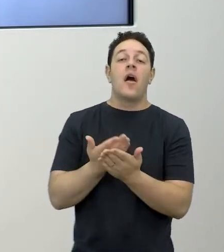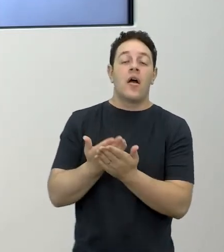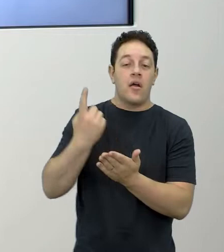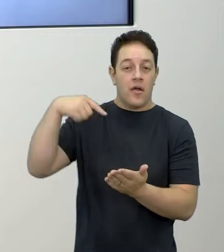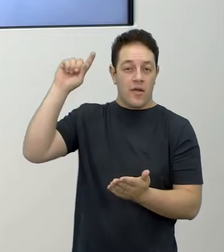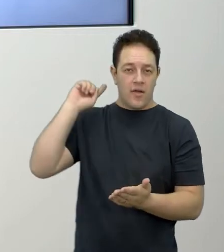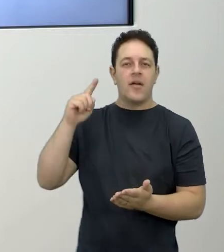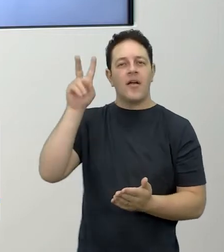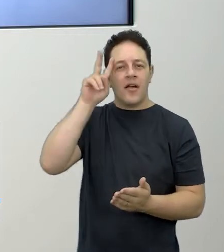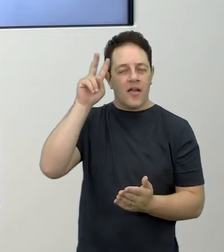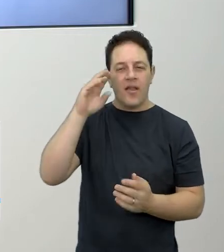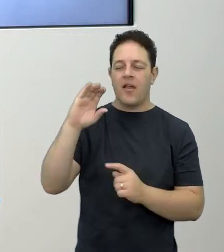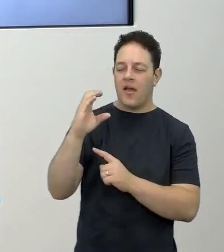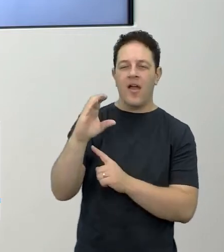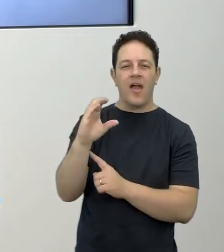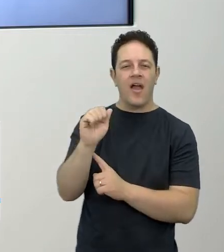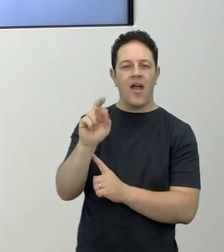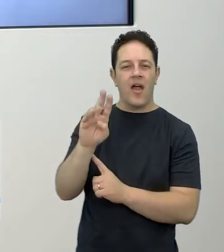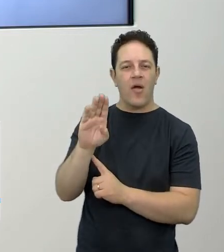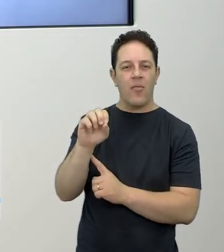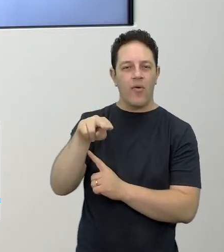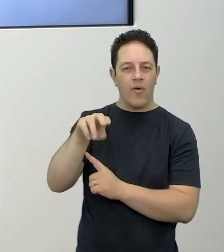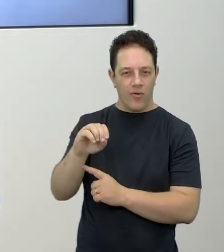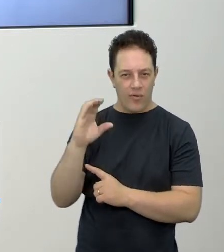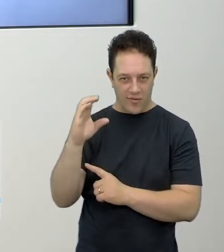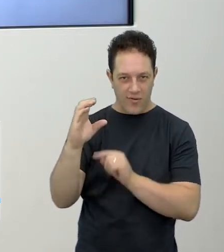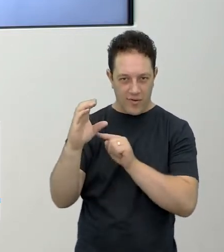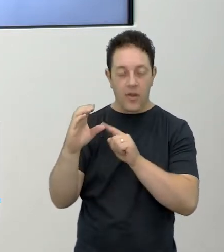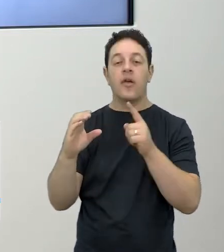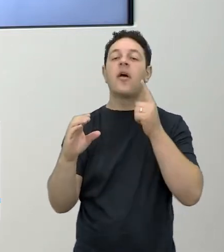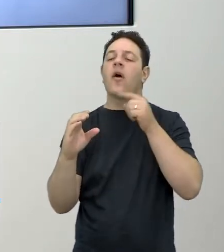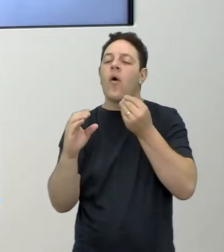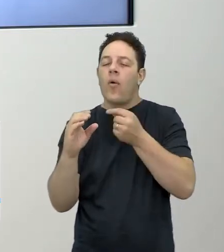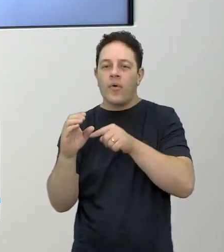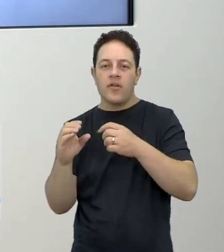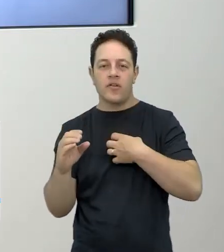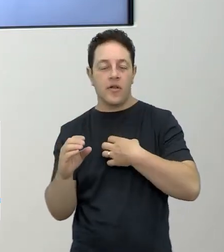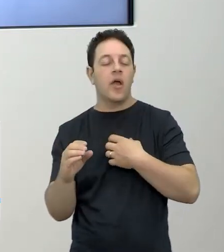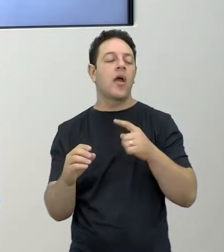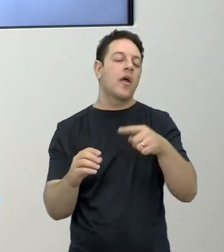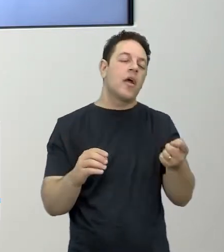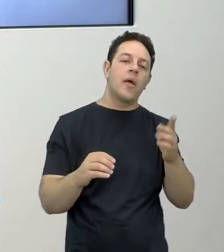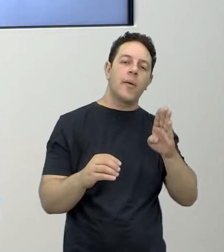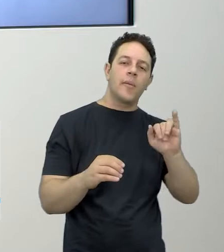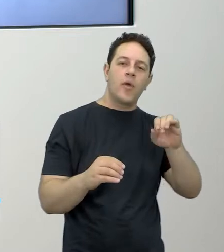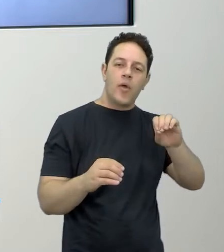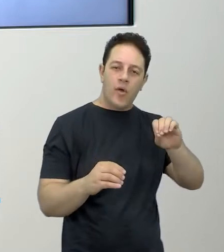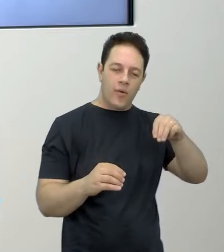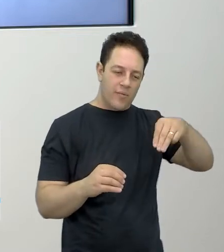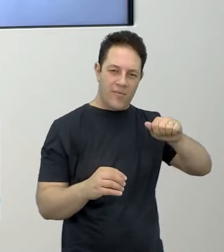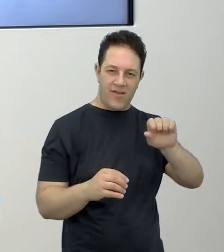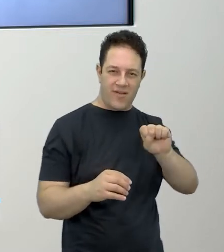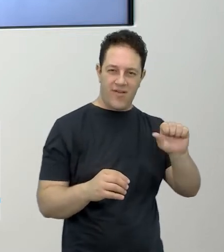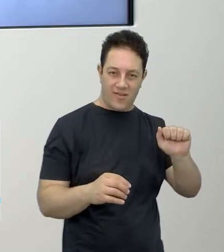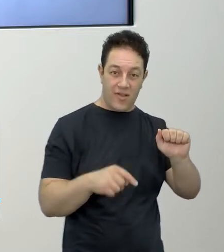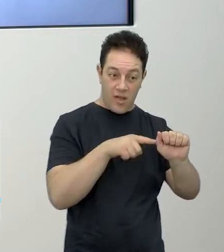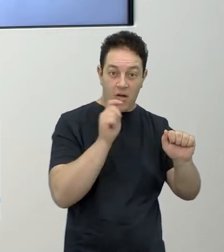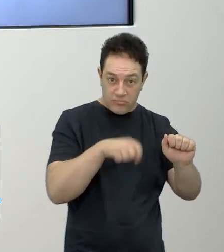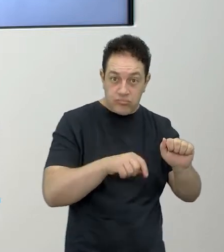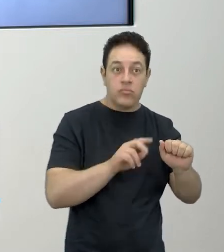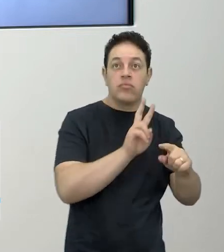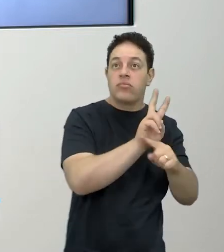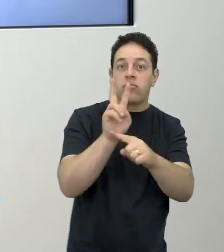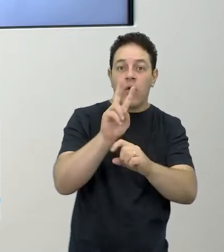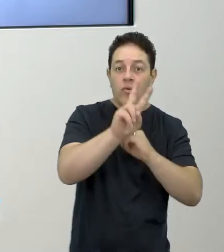do carbono e por que a biomassa, se ela for do tipo sustentável, né, ela reposta no uso